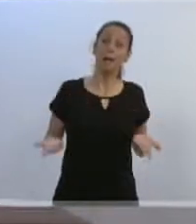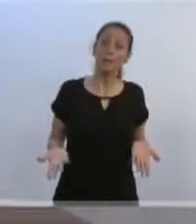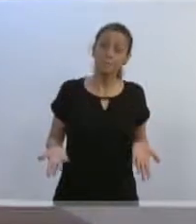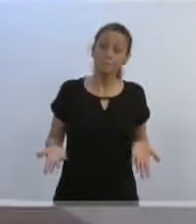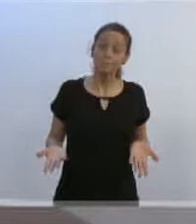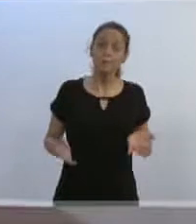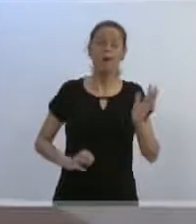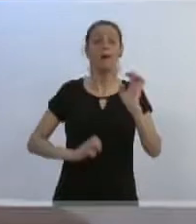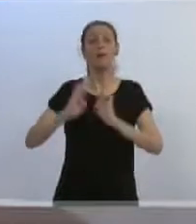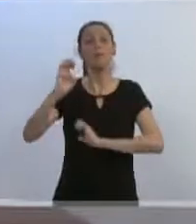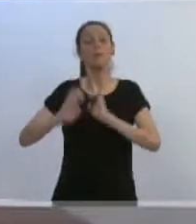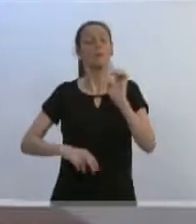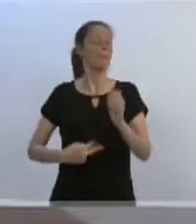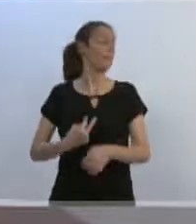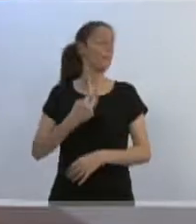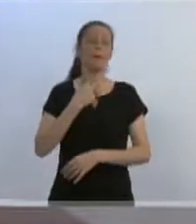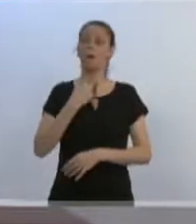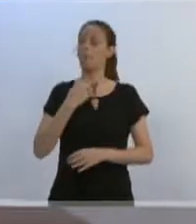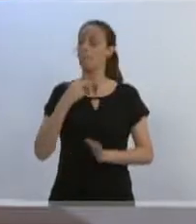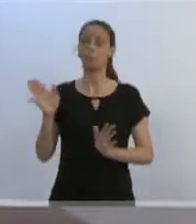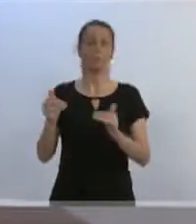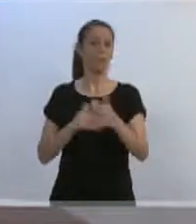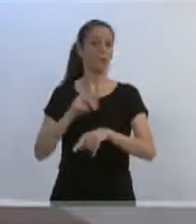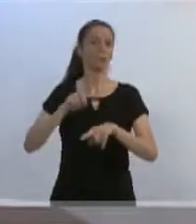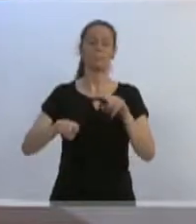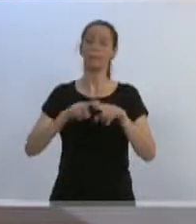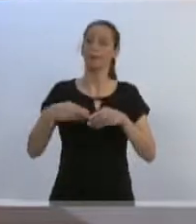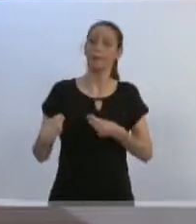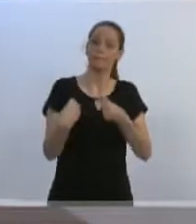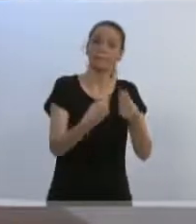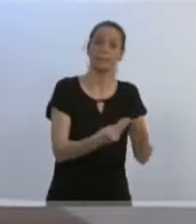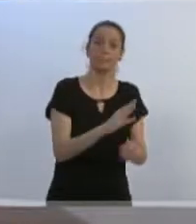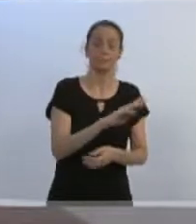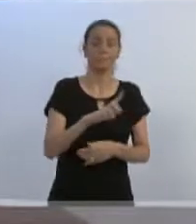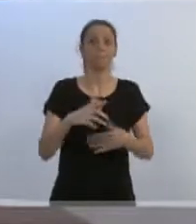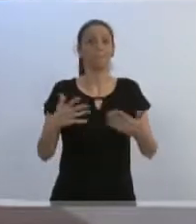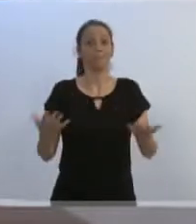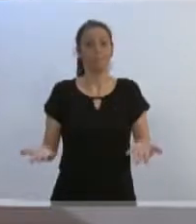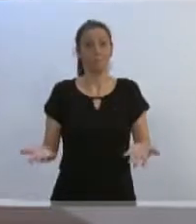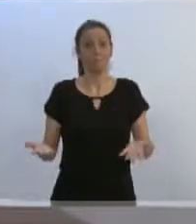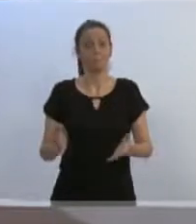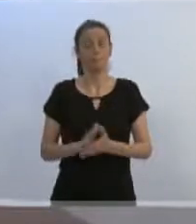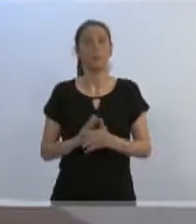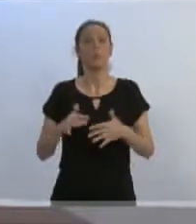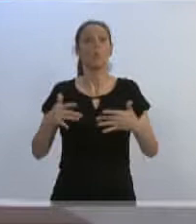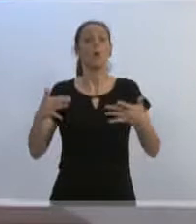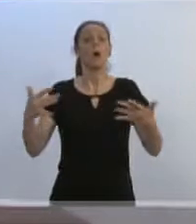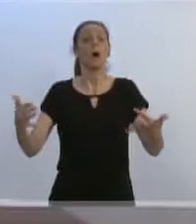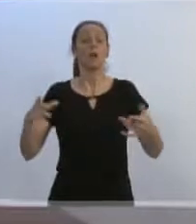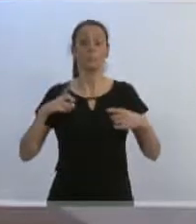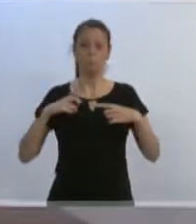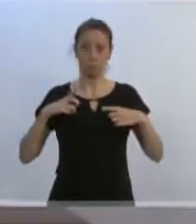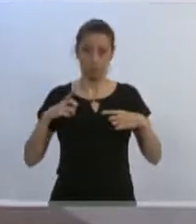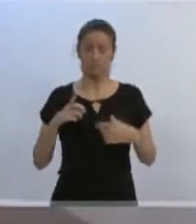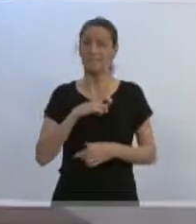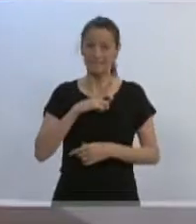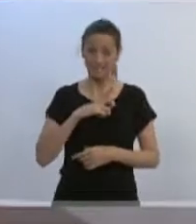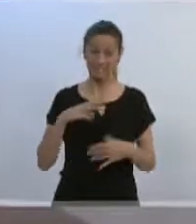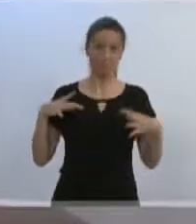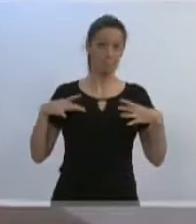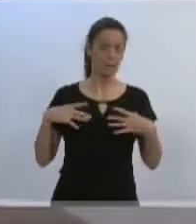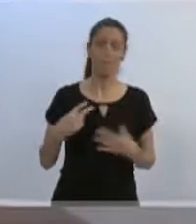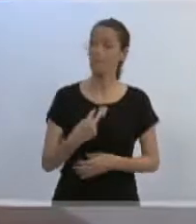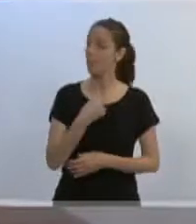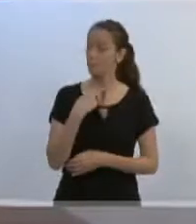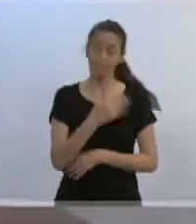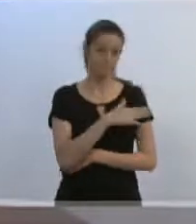empresa não pode fazer a entrega do material aos senhores quando houver feriado ninguém morre porque não